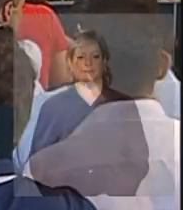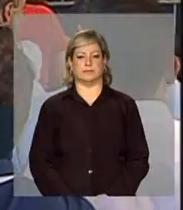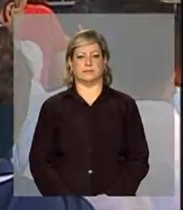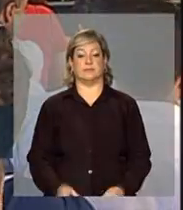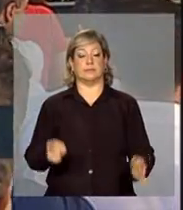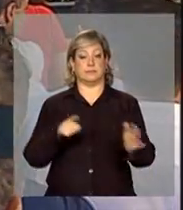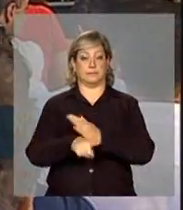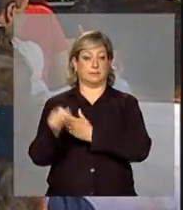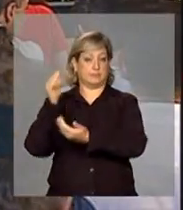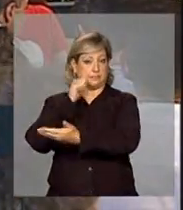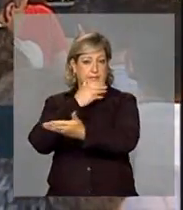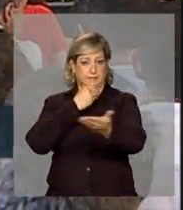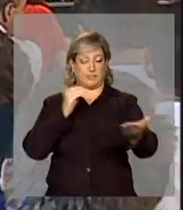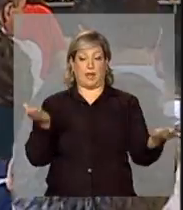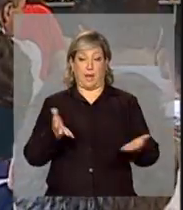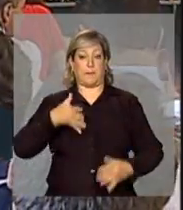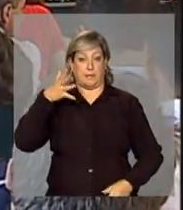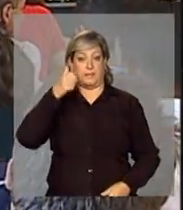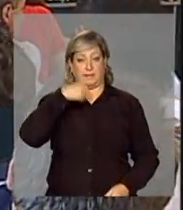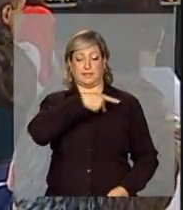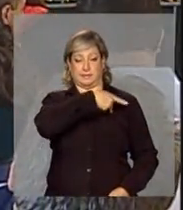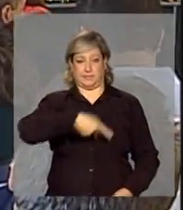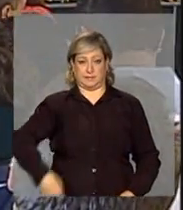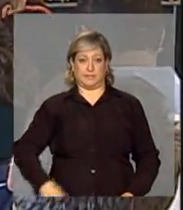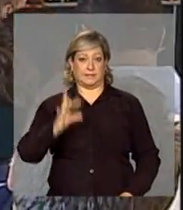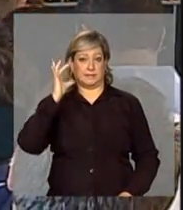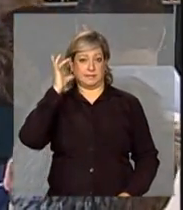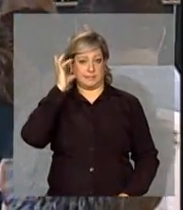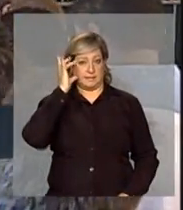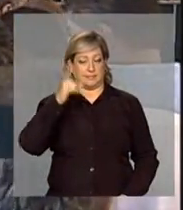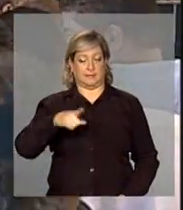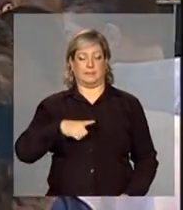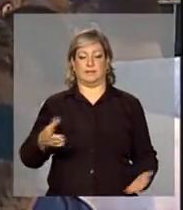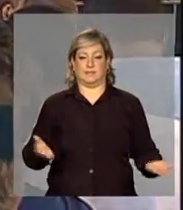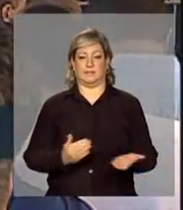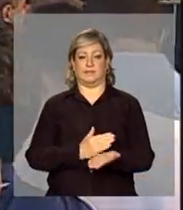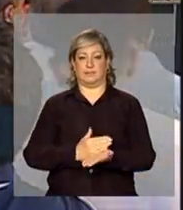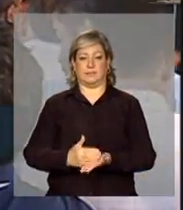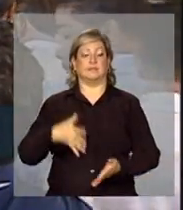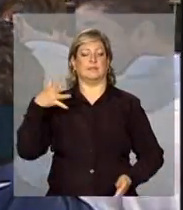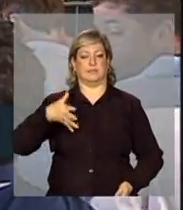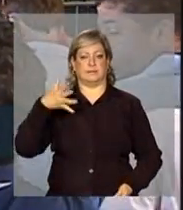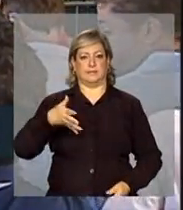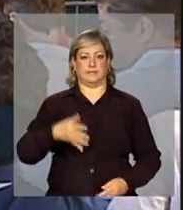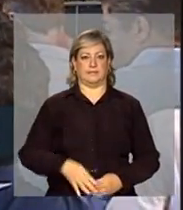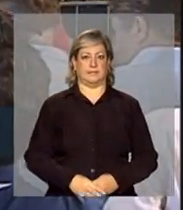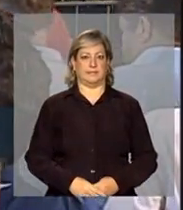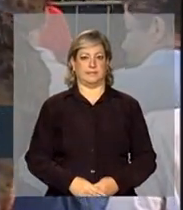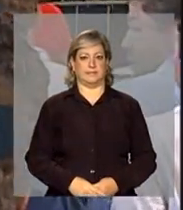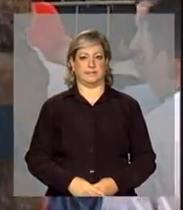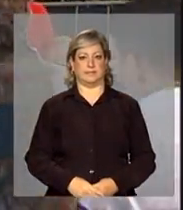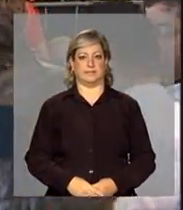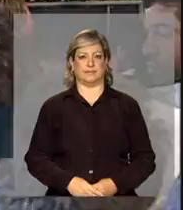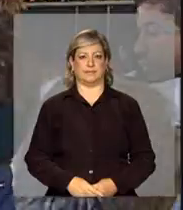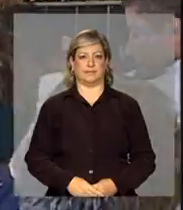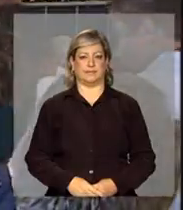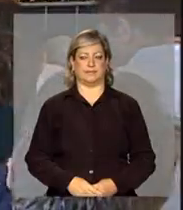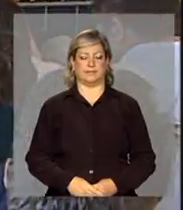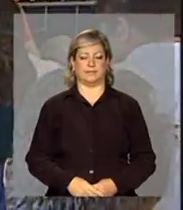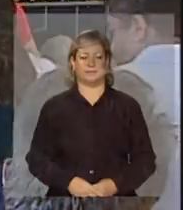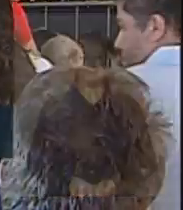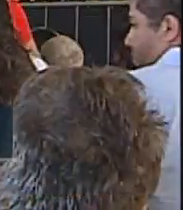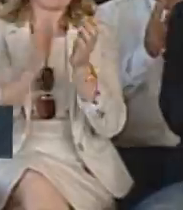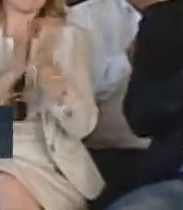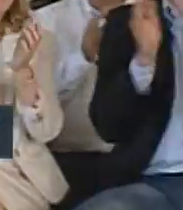Senhoras e senhores, com a palavra a senhora Presidenta da República Federativa do Brasil, Dilma Rousseff.